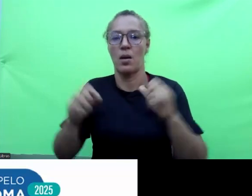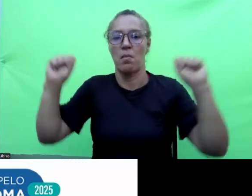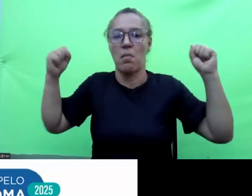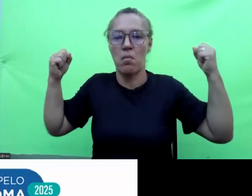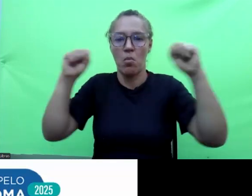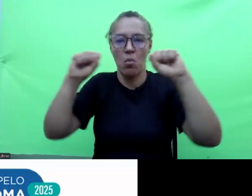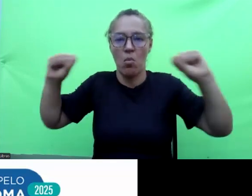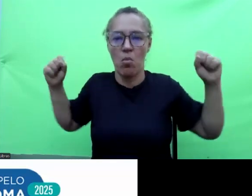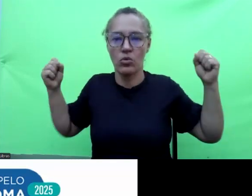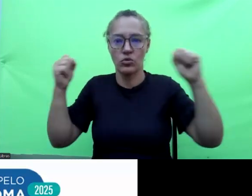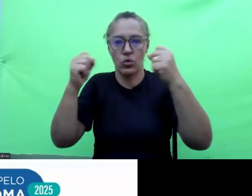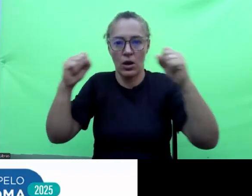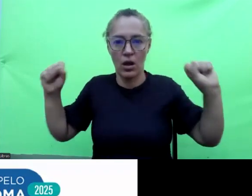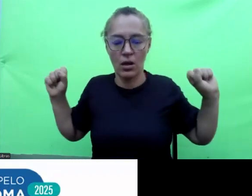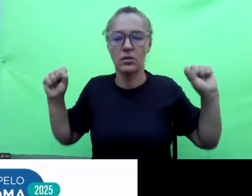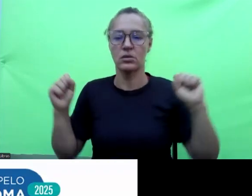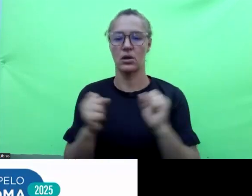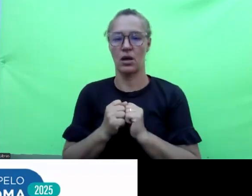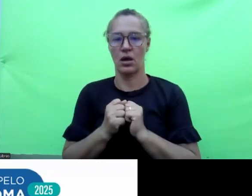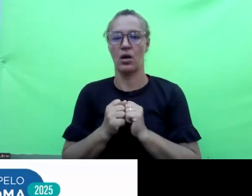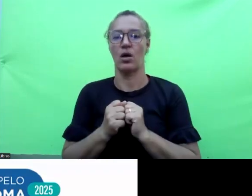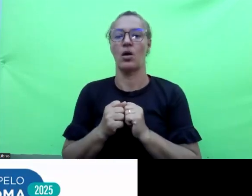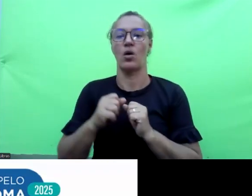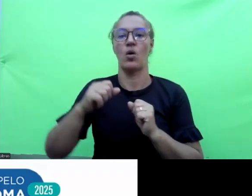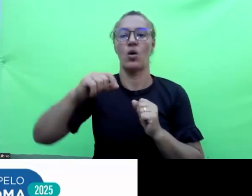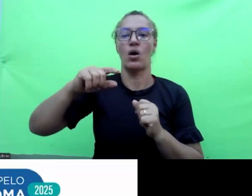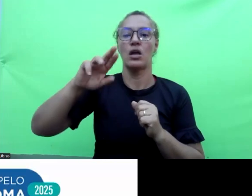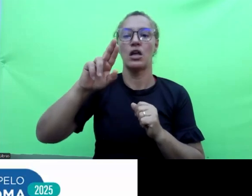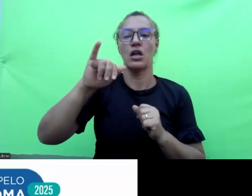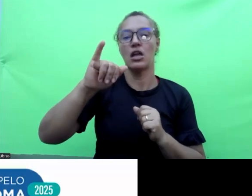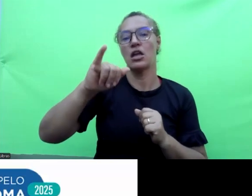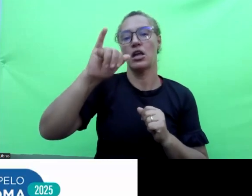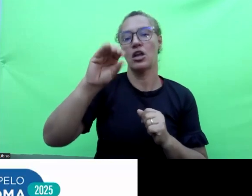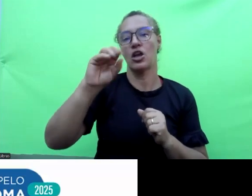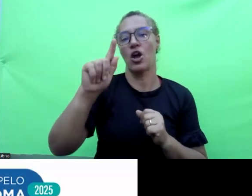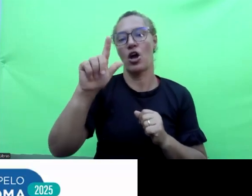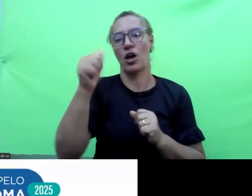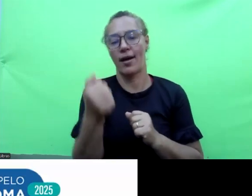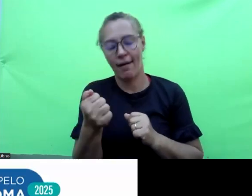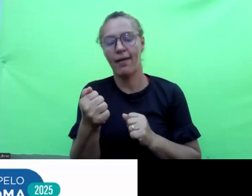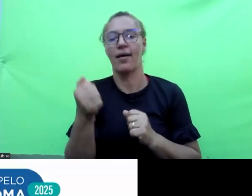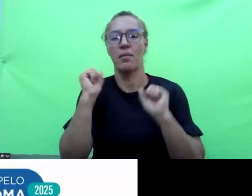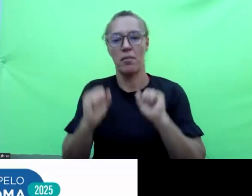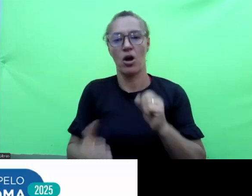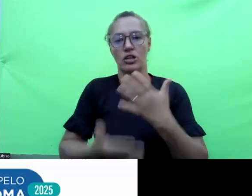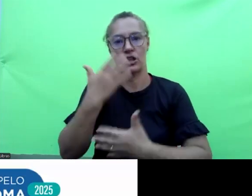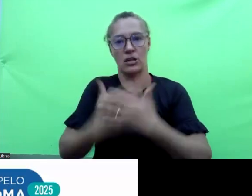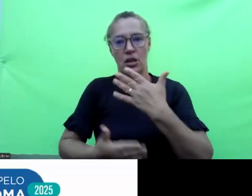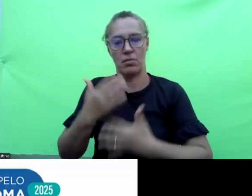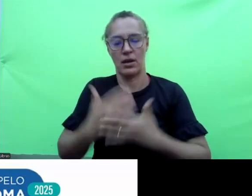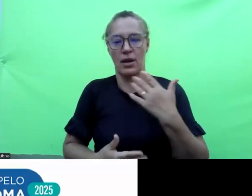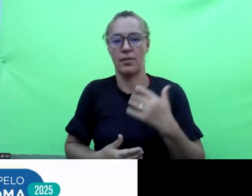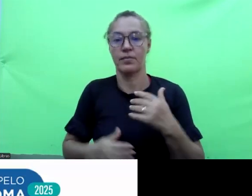seriam indicadas? Boa pergunta, boa pergunta. Na musculação, a gente sempre gosta de reforçar